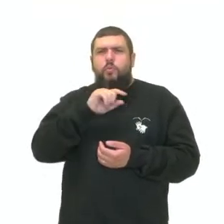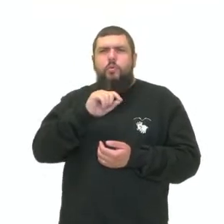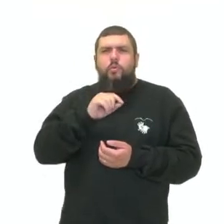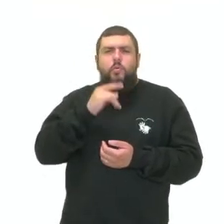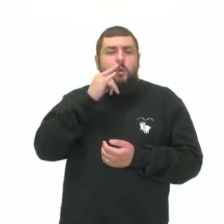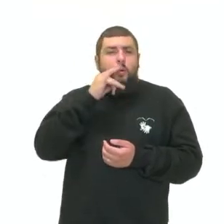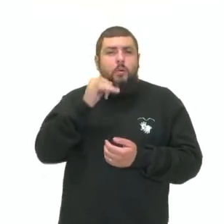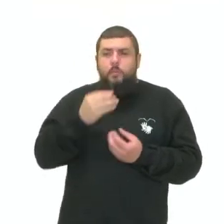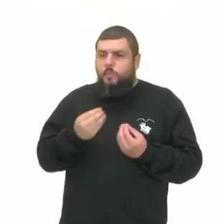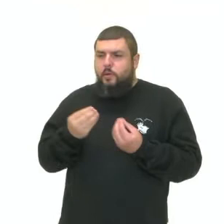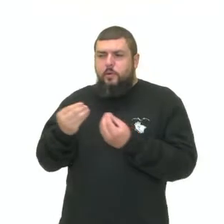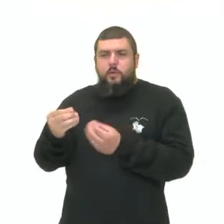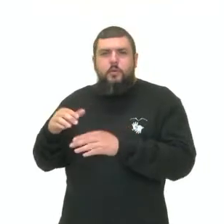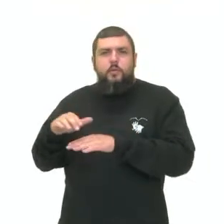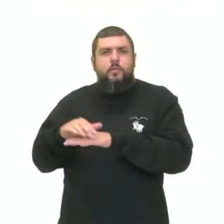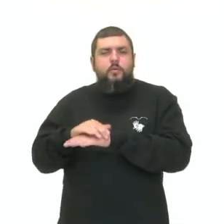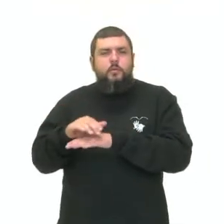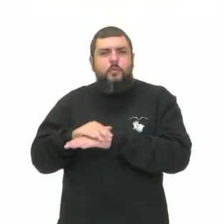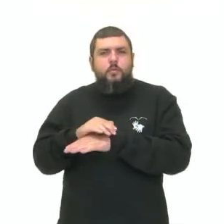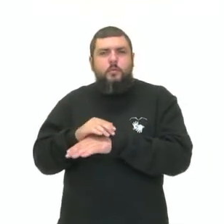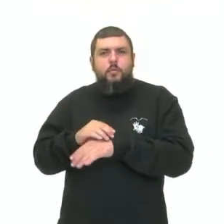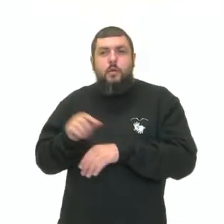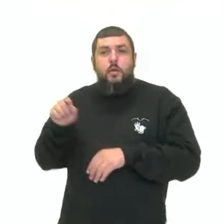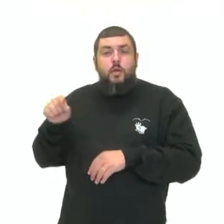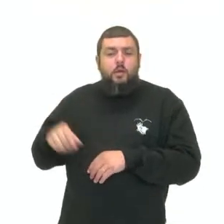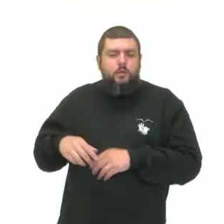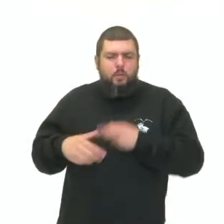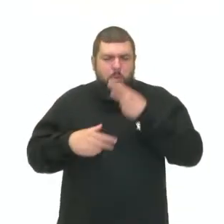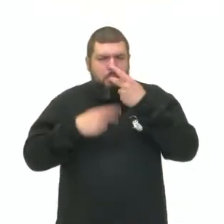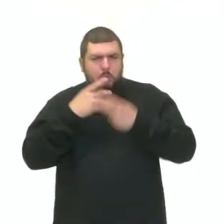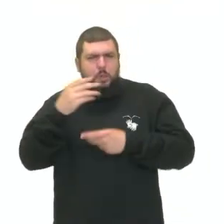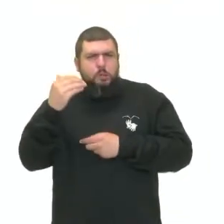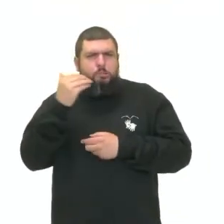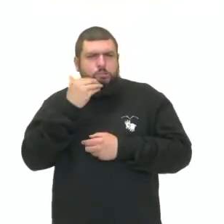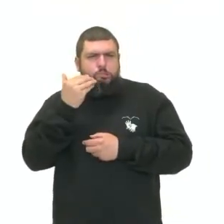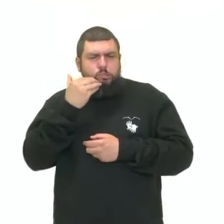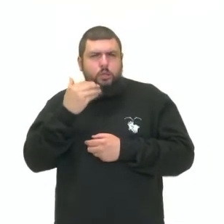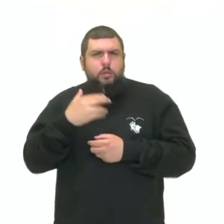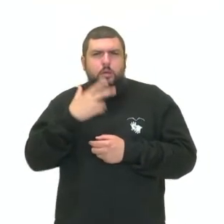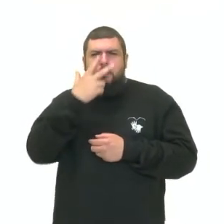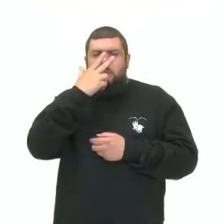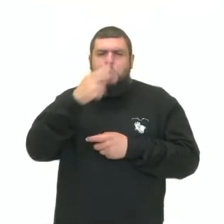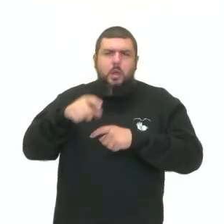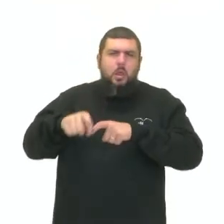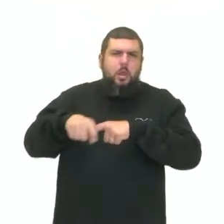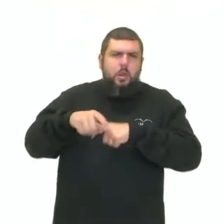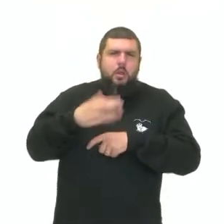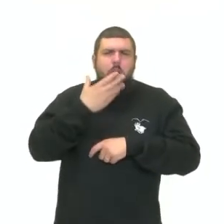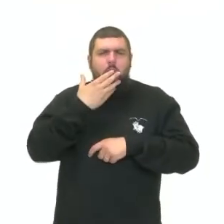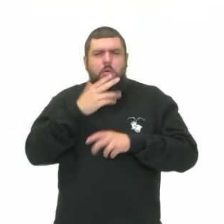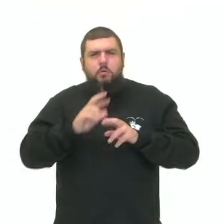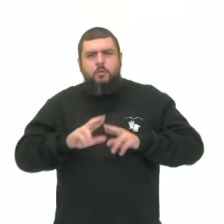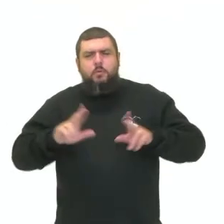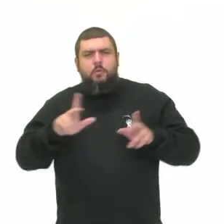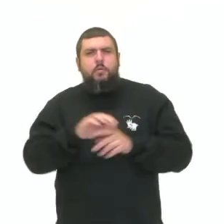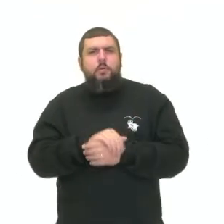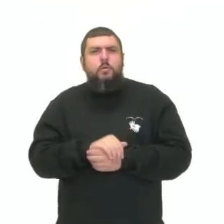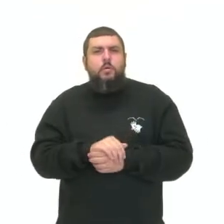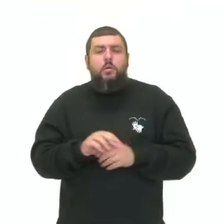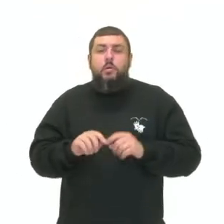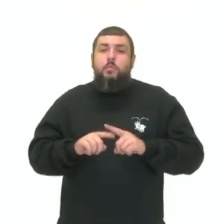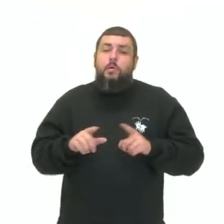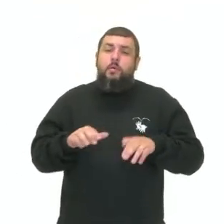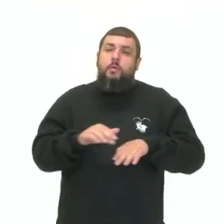Foi 3 vezes na loja e ela botando defeito, achando o modelo jeca, a cor regalada. Mas sapato é